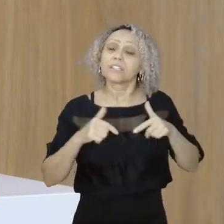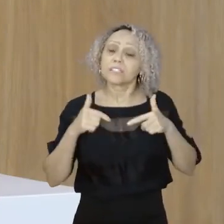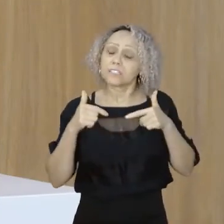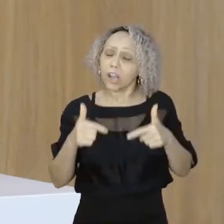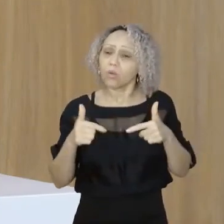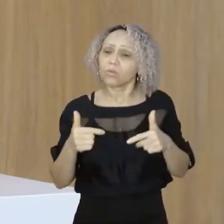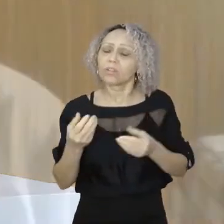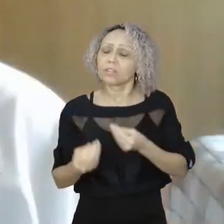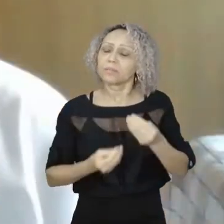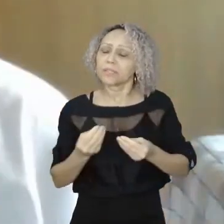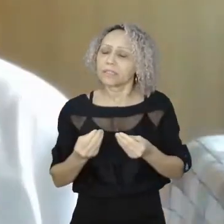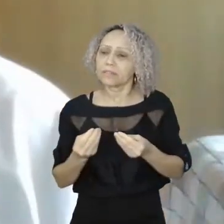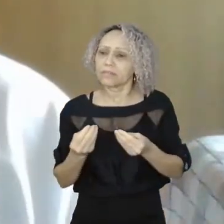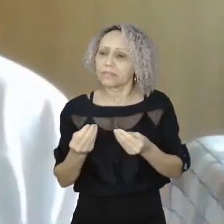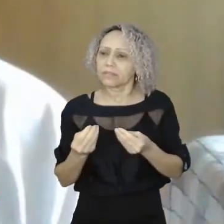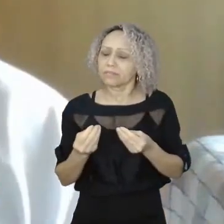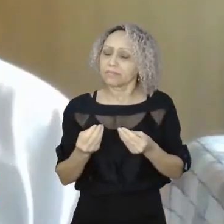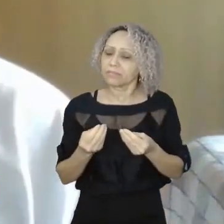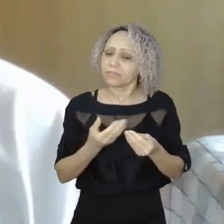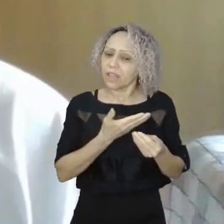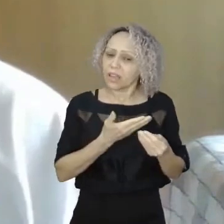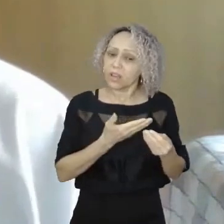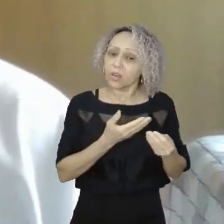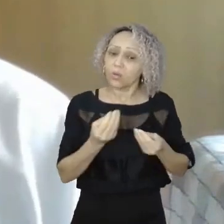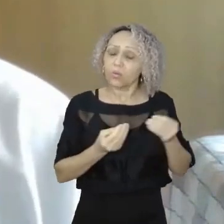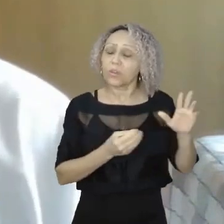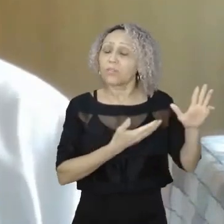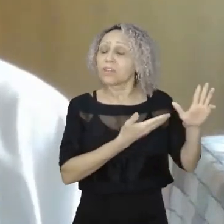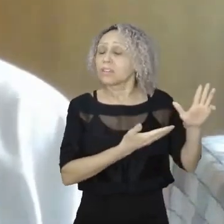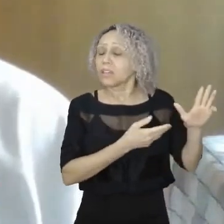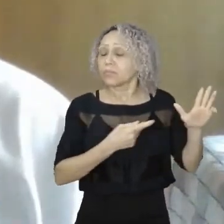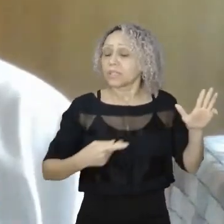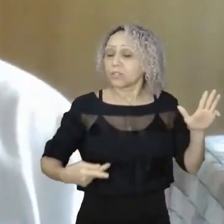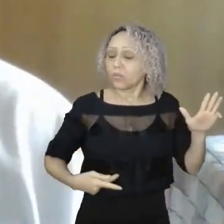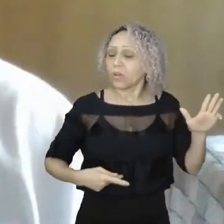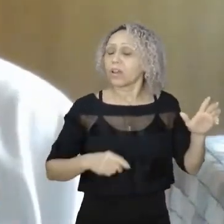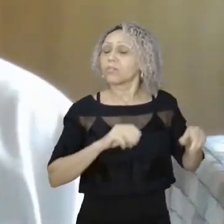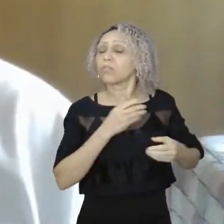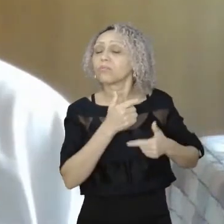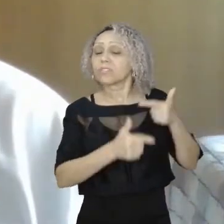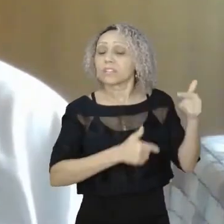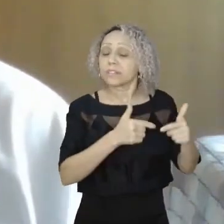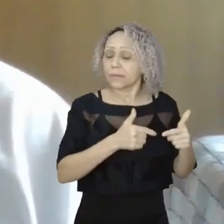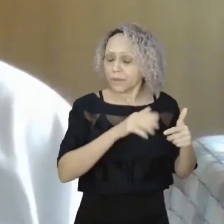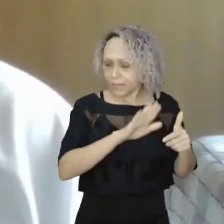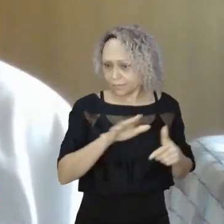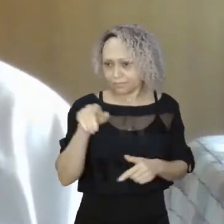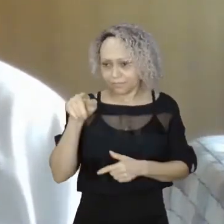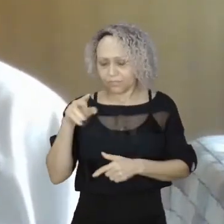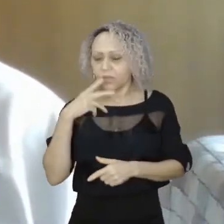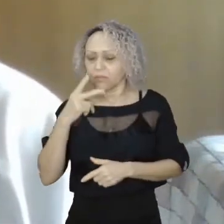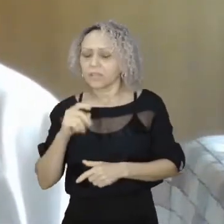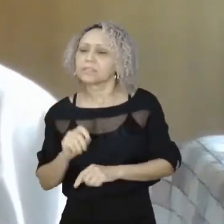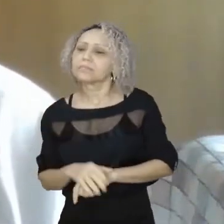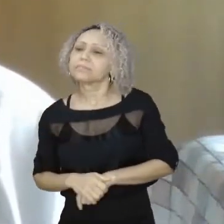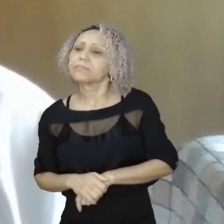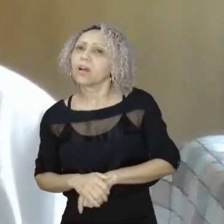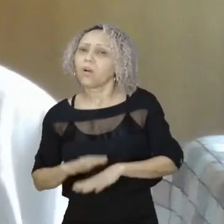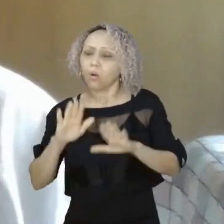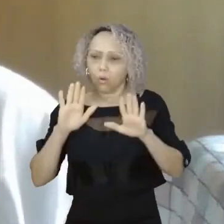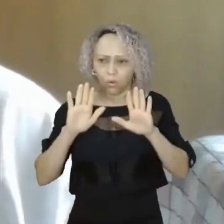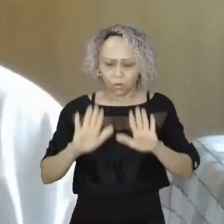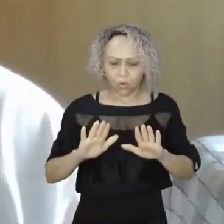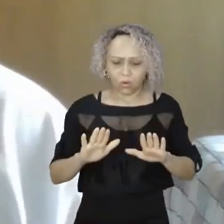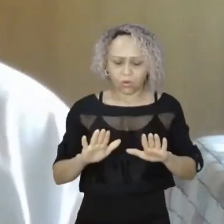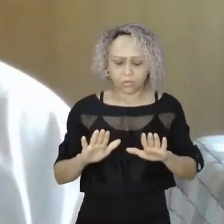presidente Lula. Olha, Amanda, quando nós redigimos o programa de governo do presidente Lula para a